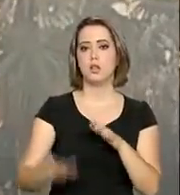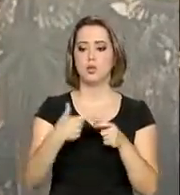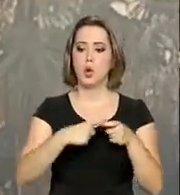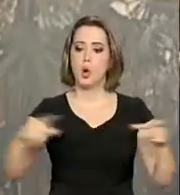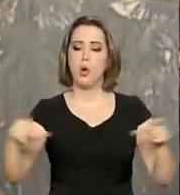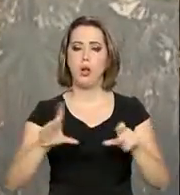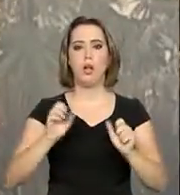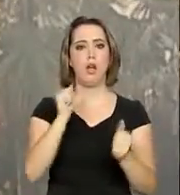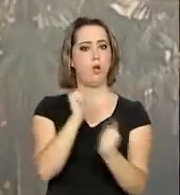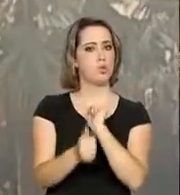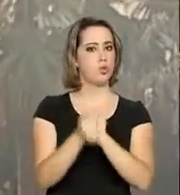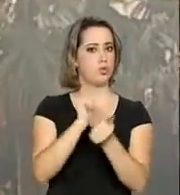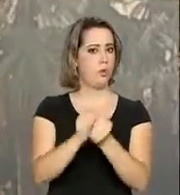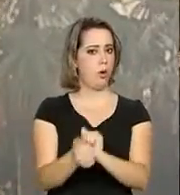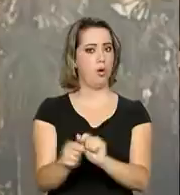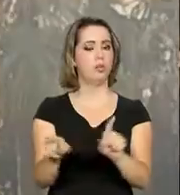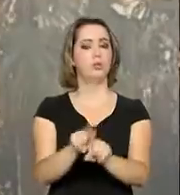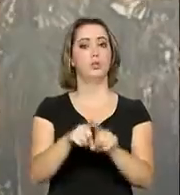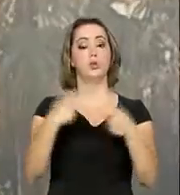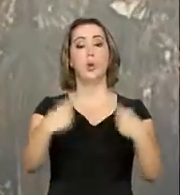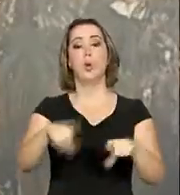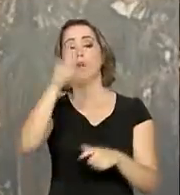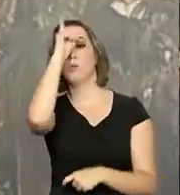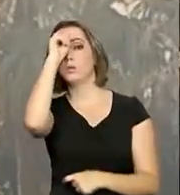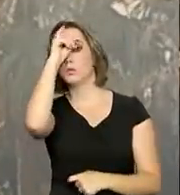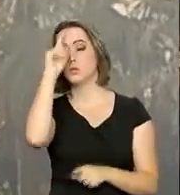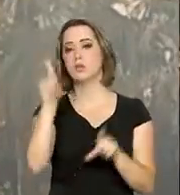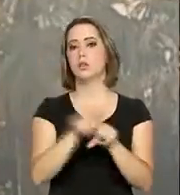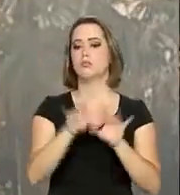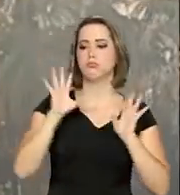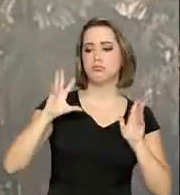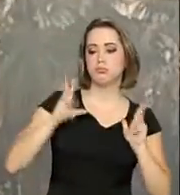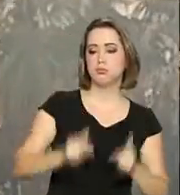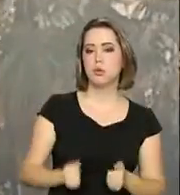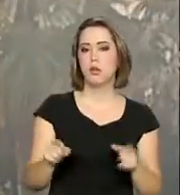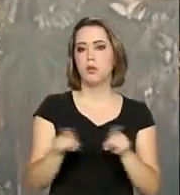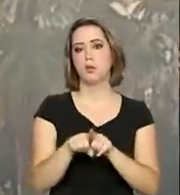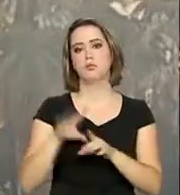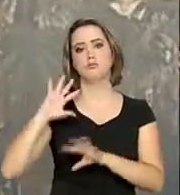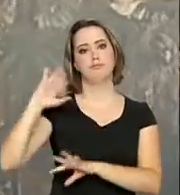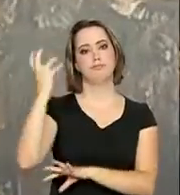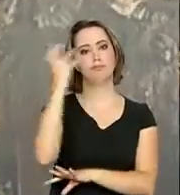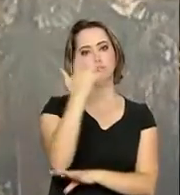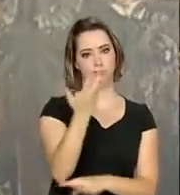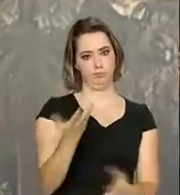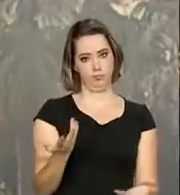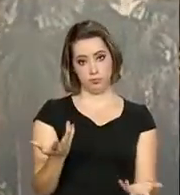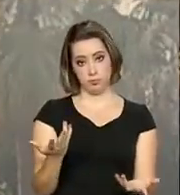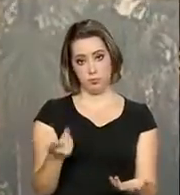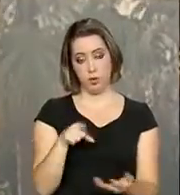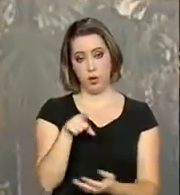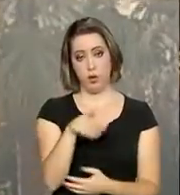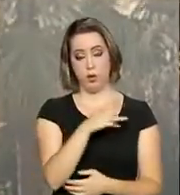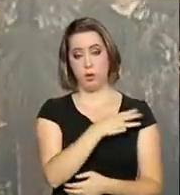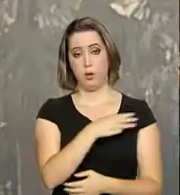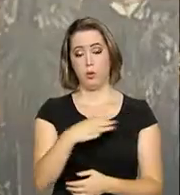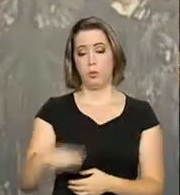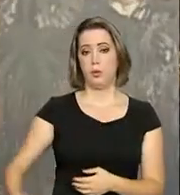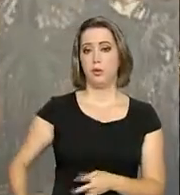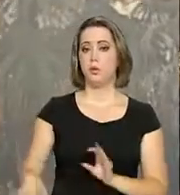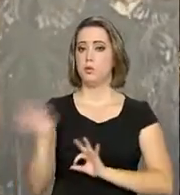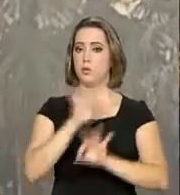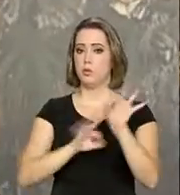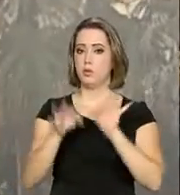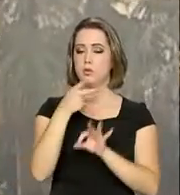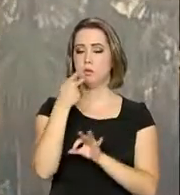poliesportivas, unidades de pronto atendimento e também tem projetos de saneamento e de urbanização. O ministro do Planejamento, Diogo Oliveira, falou sobre